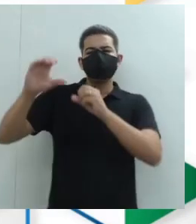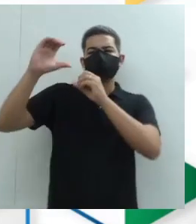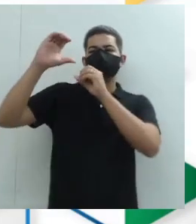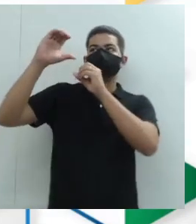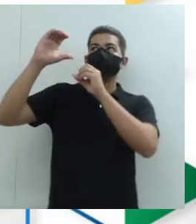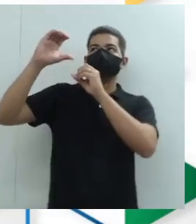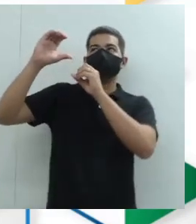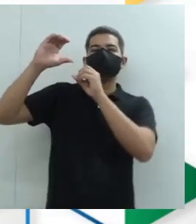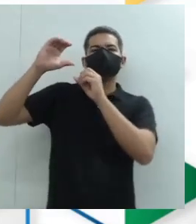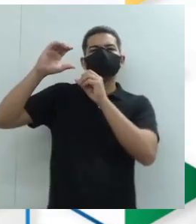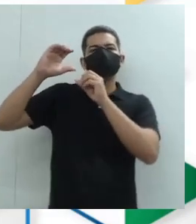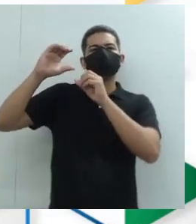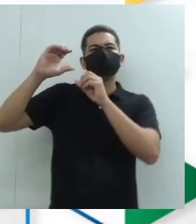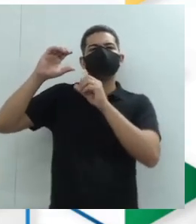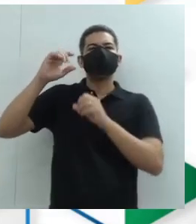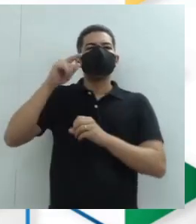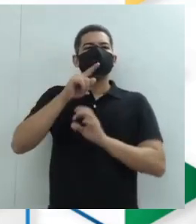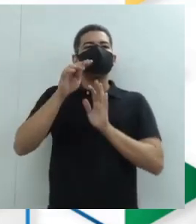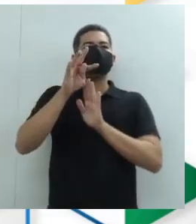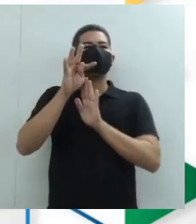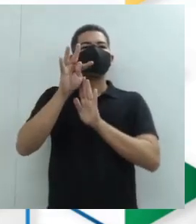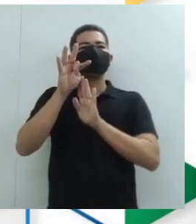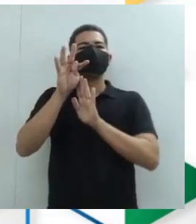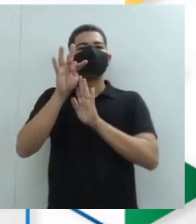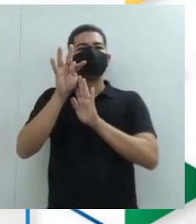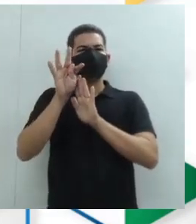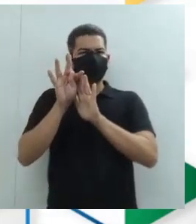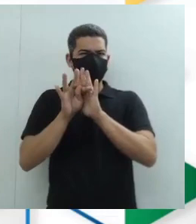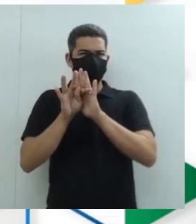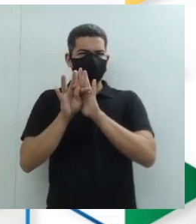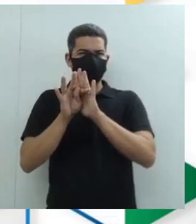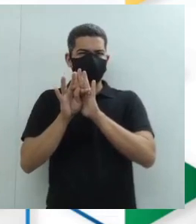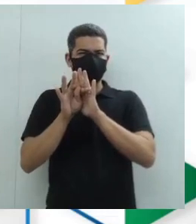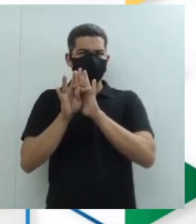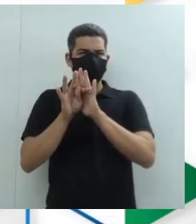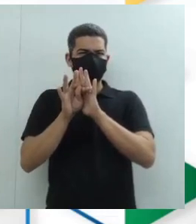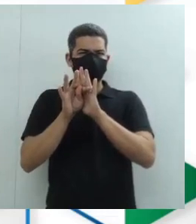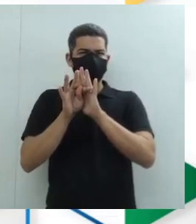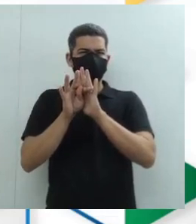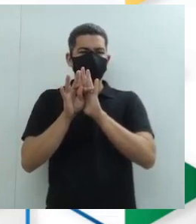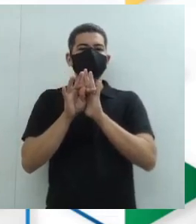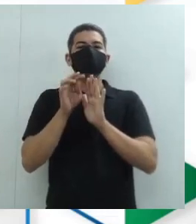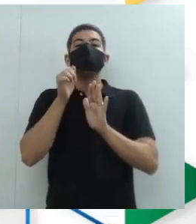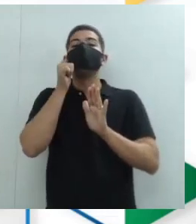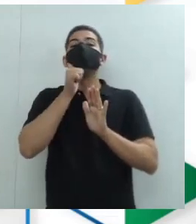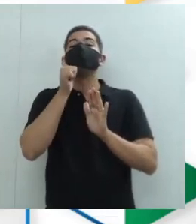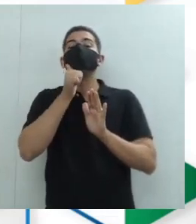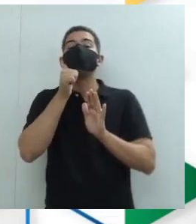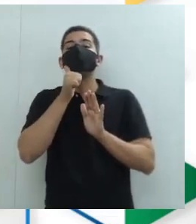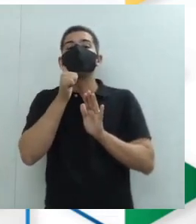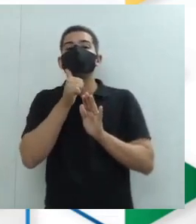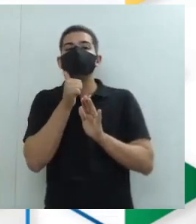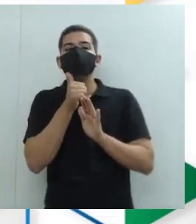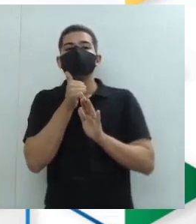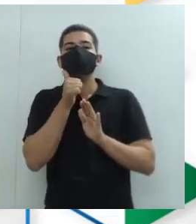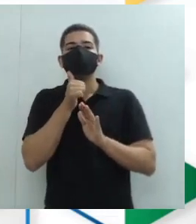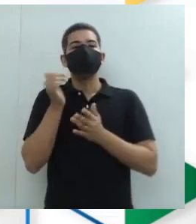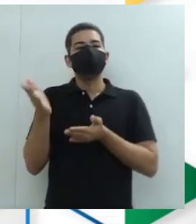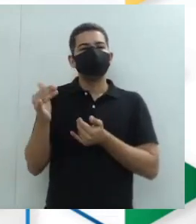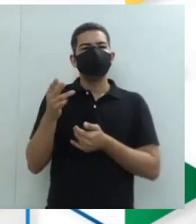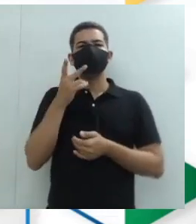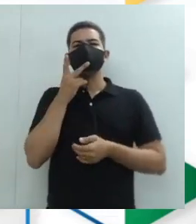leitor saber que o texto no balão do primeiro quadrinho não é uma fala da garota?